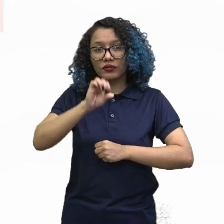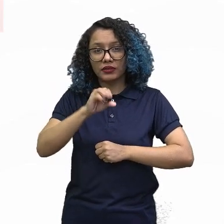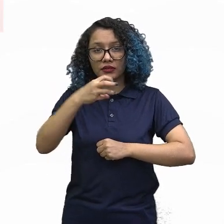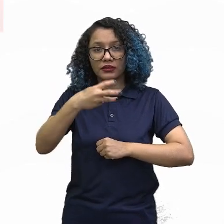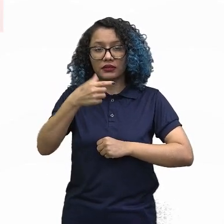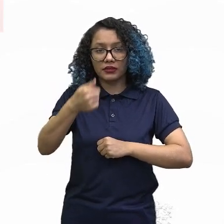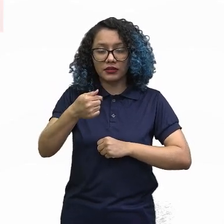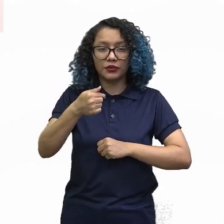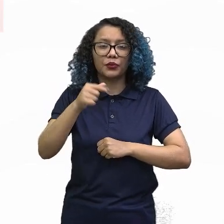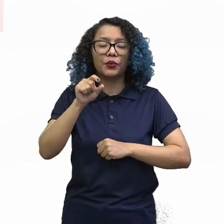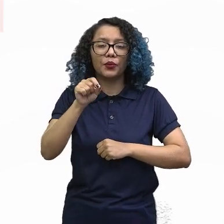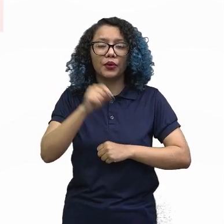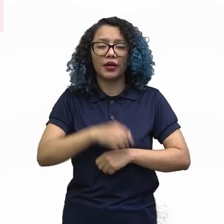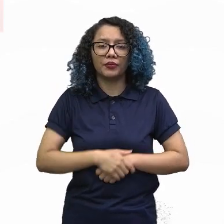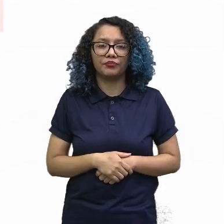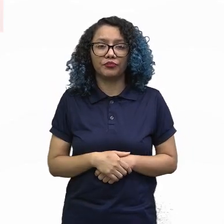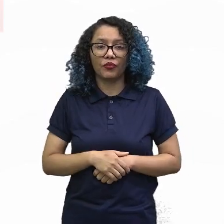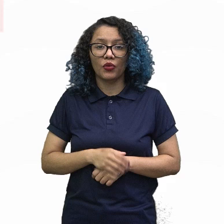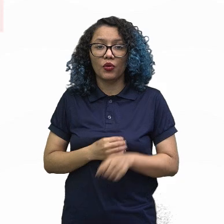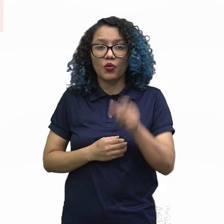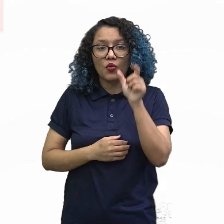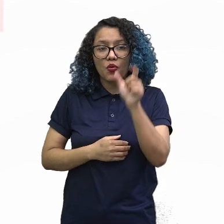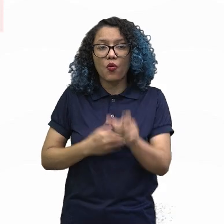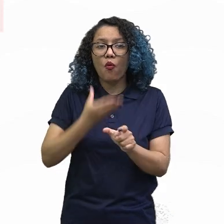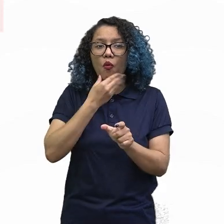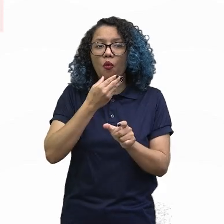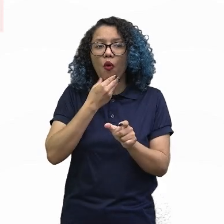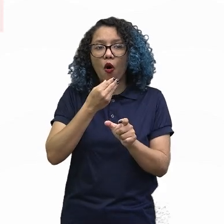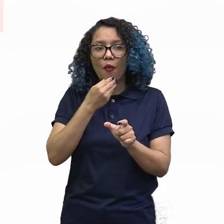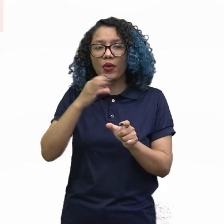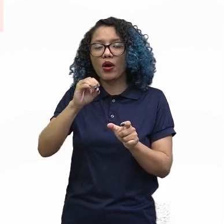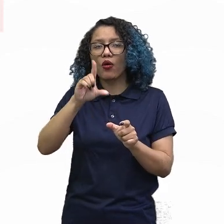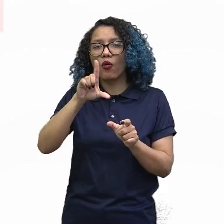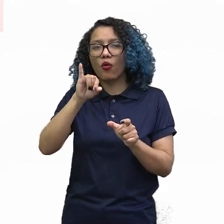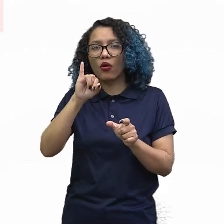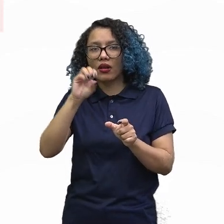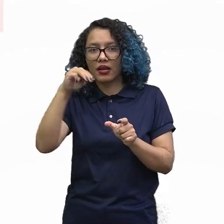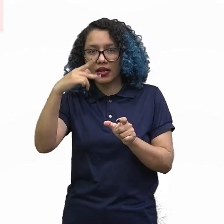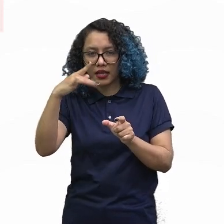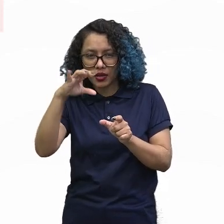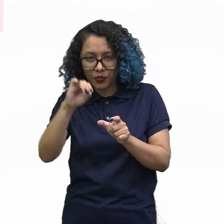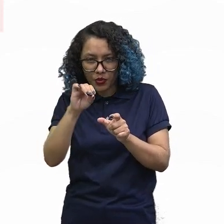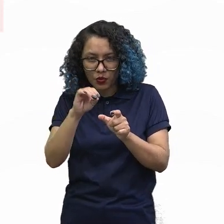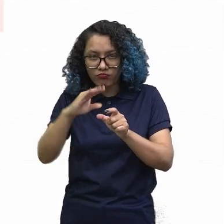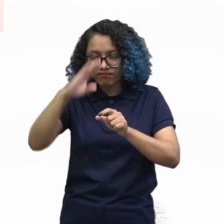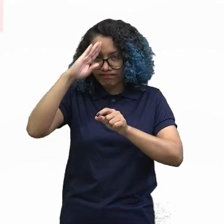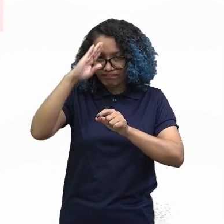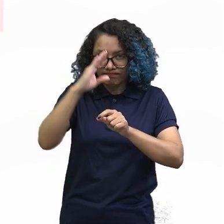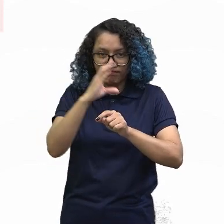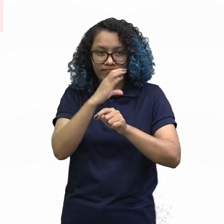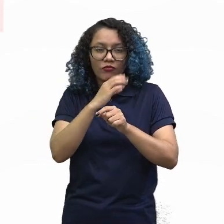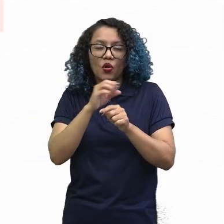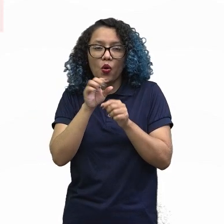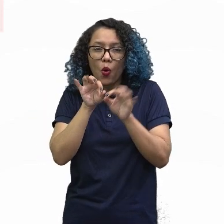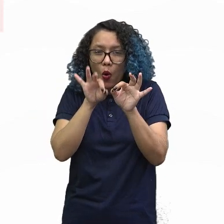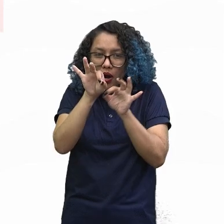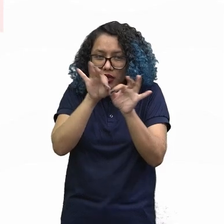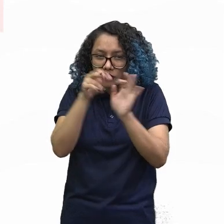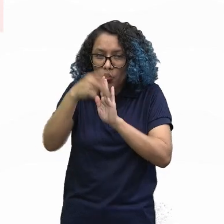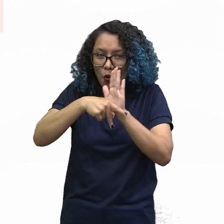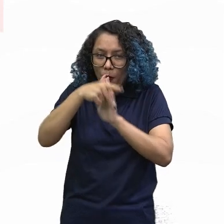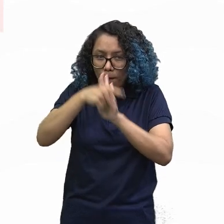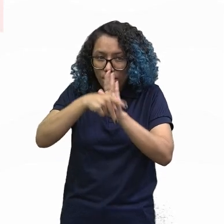capitão integralista Olímpio Mourão, ele elaborou um plano de conspiração comunista para